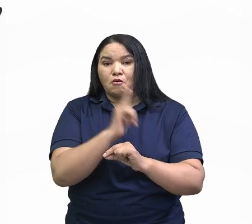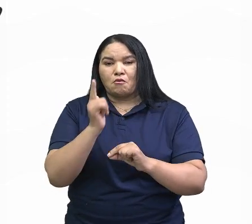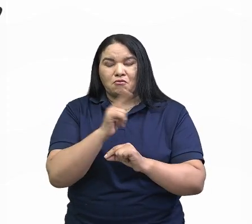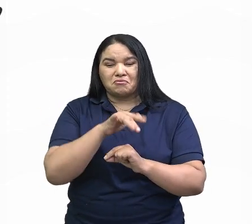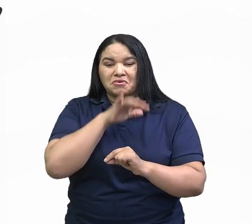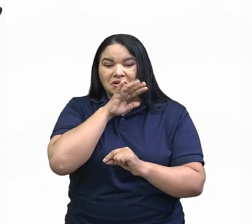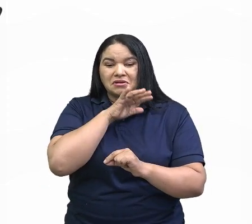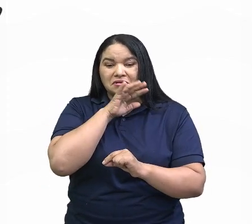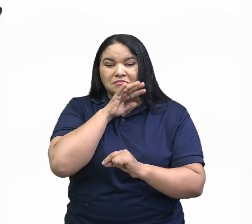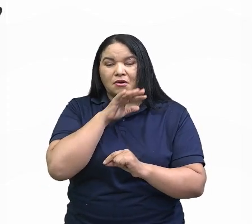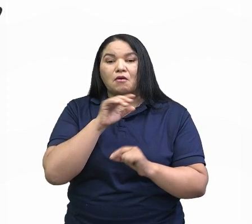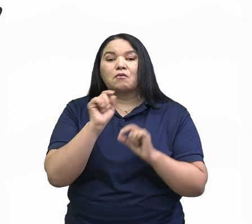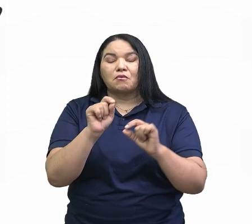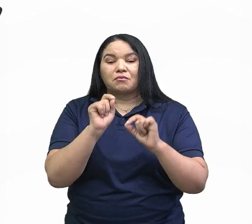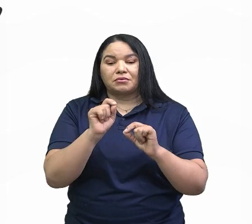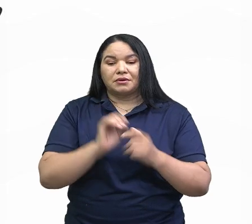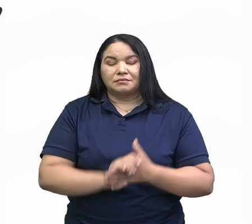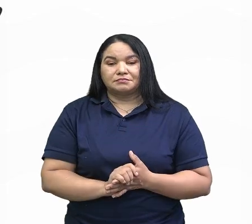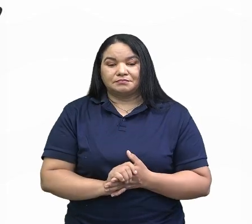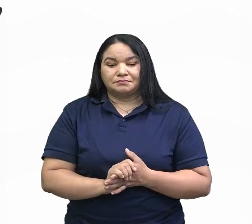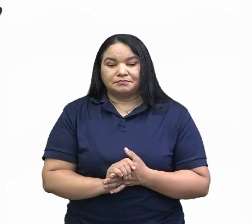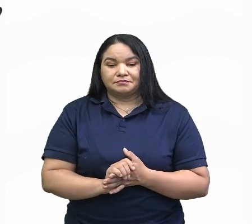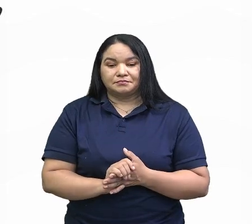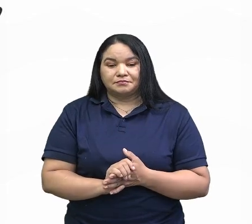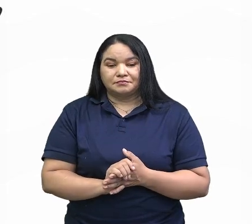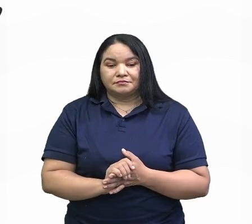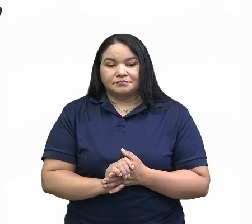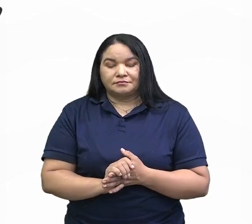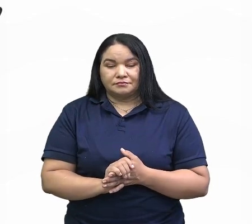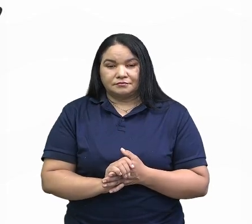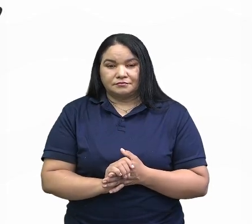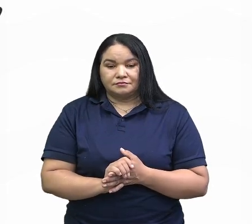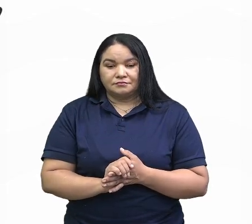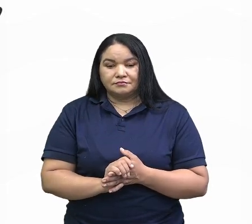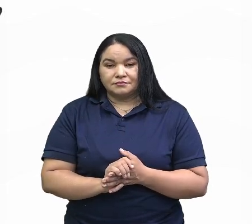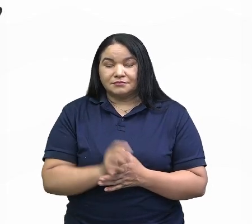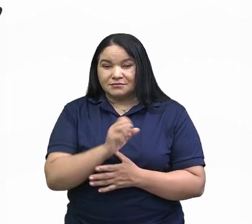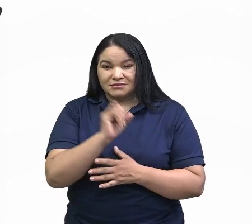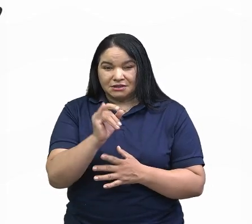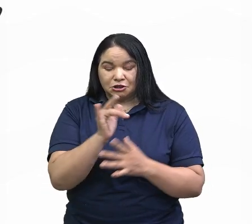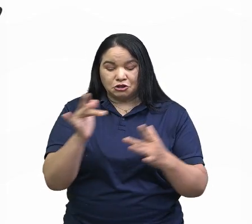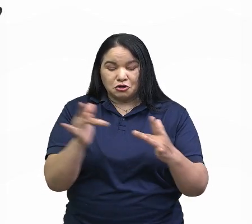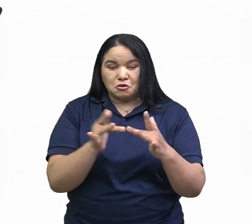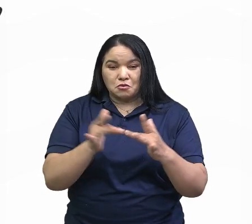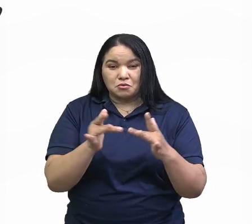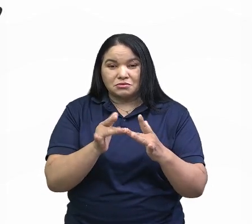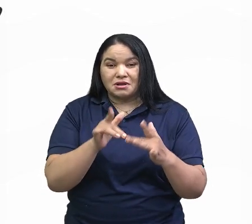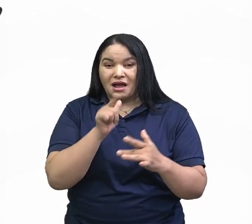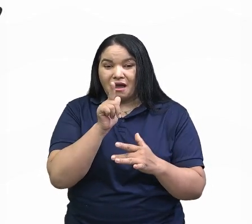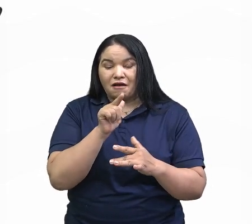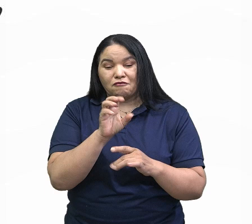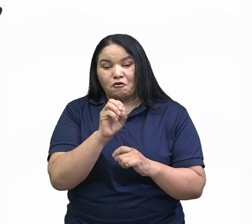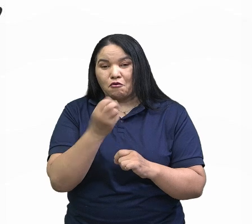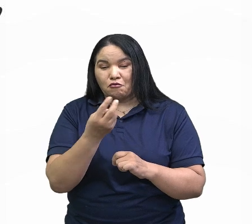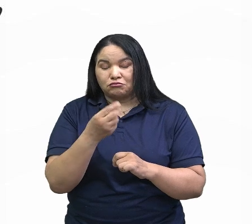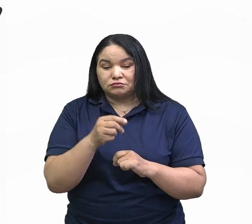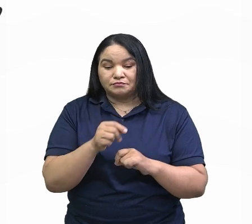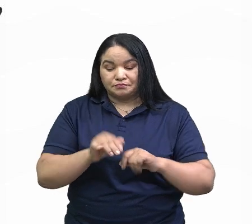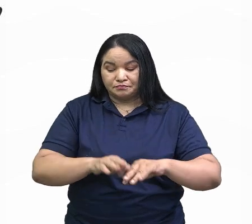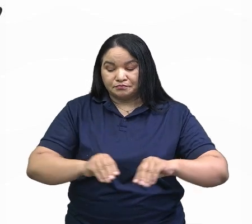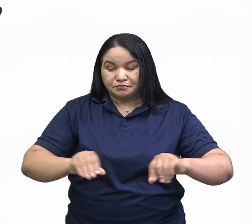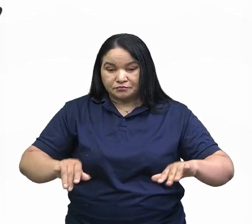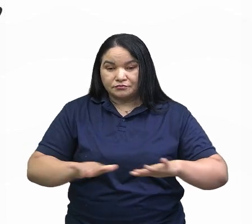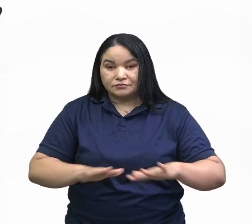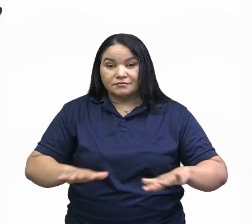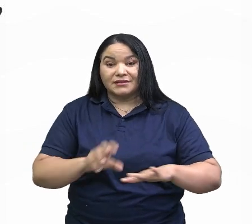já observar. Contaminação, olha aí a forma de contaminação. Contato com água ou solo, contaminados com urina de